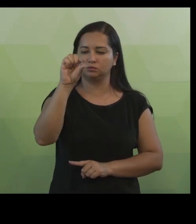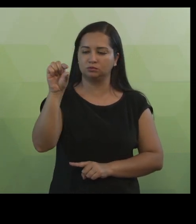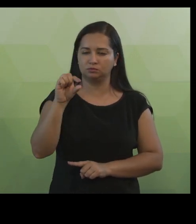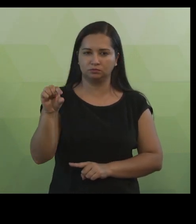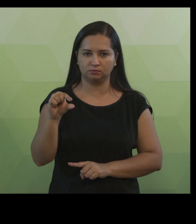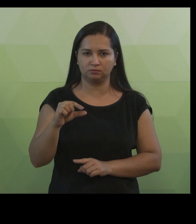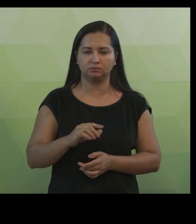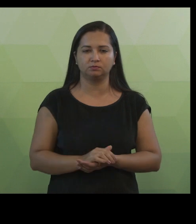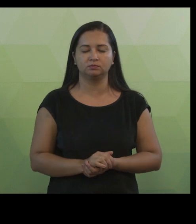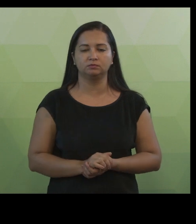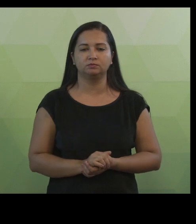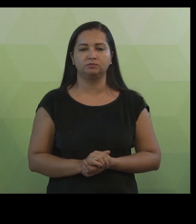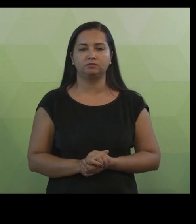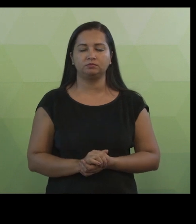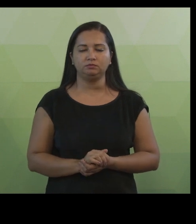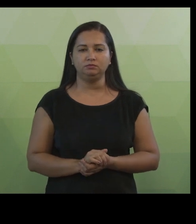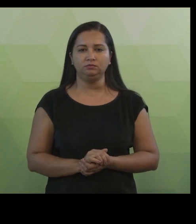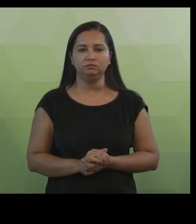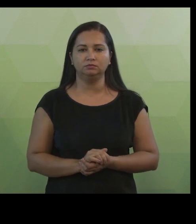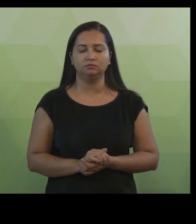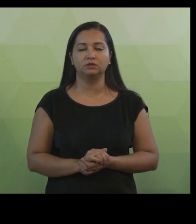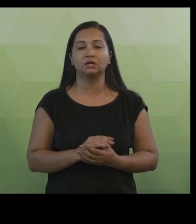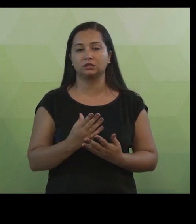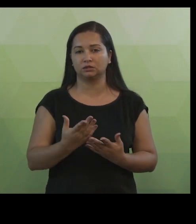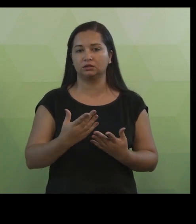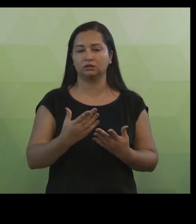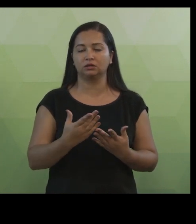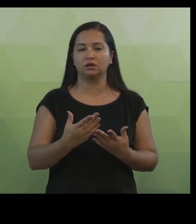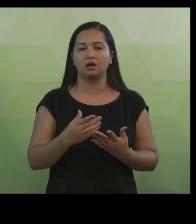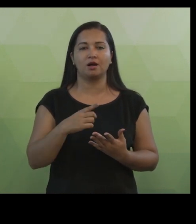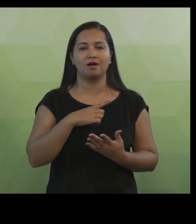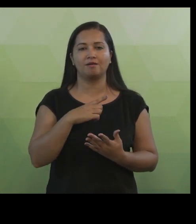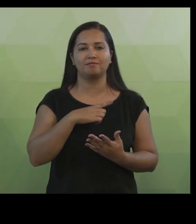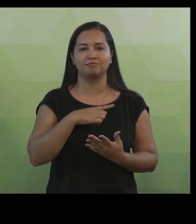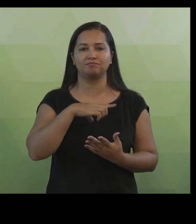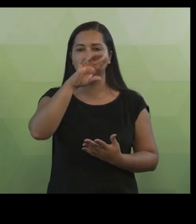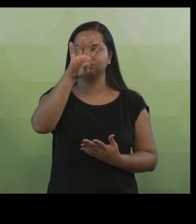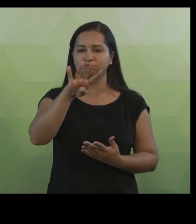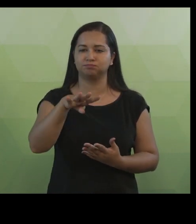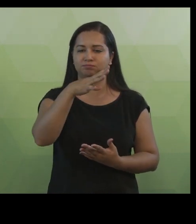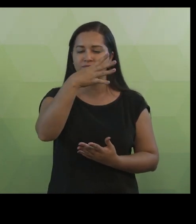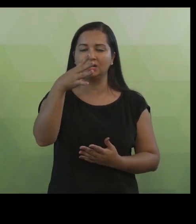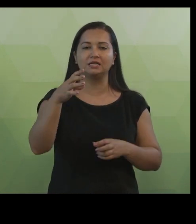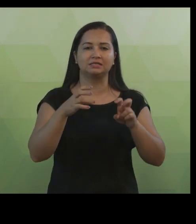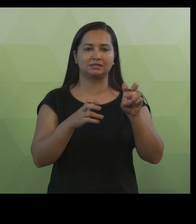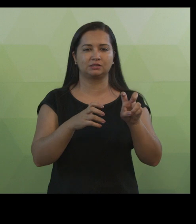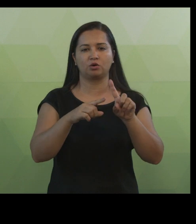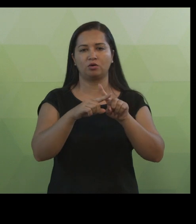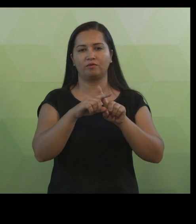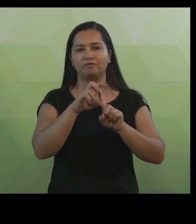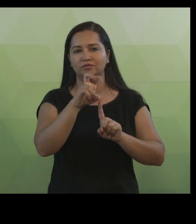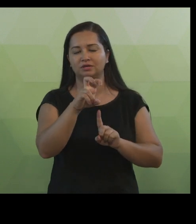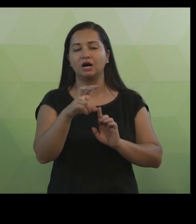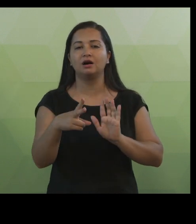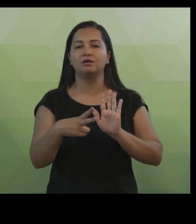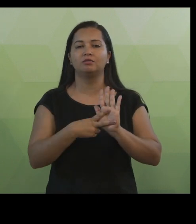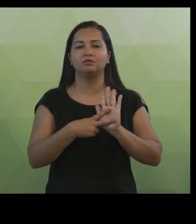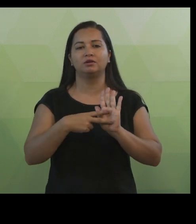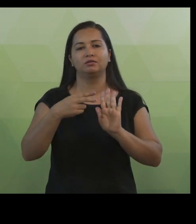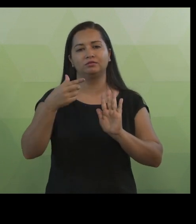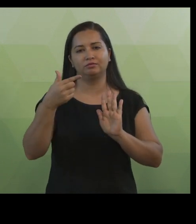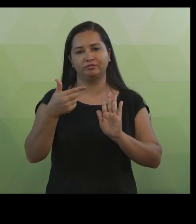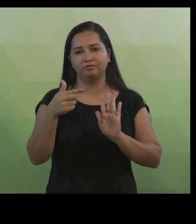similar a uma matriz, onde eu tenho 2 dimensões. É um array chamado bidimensional,